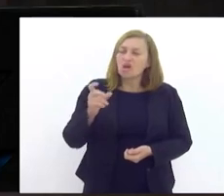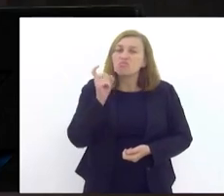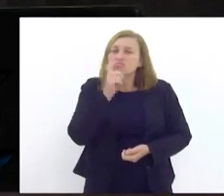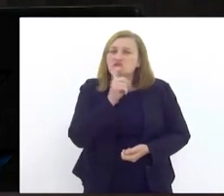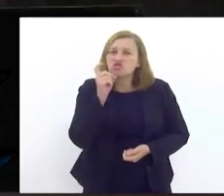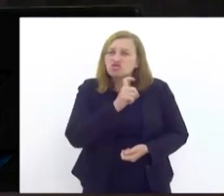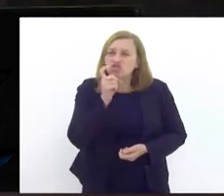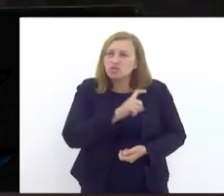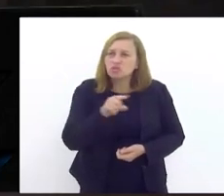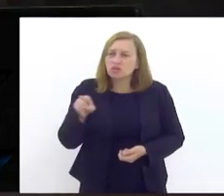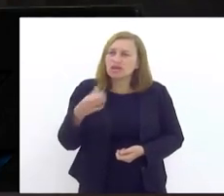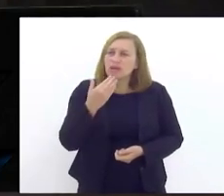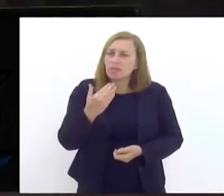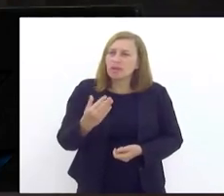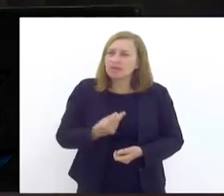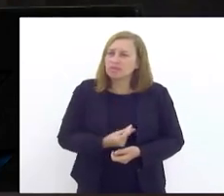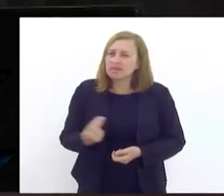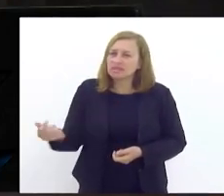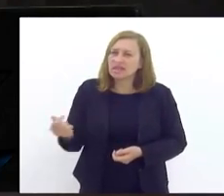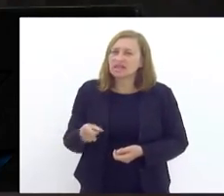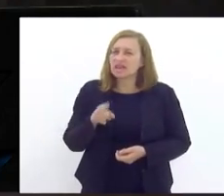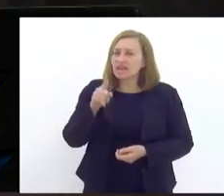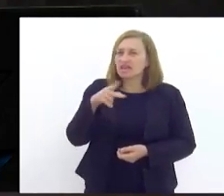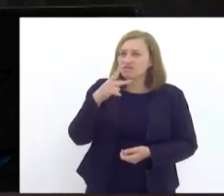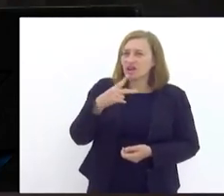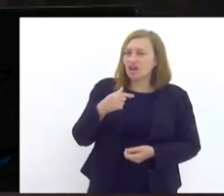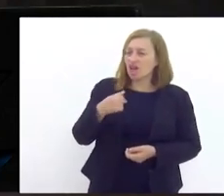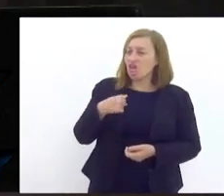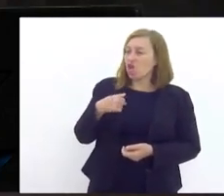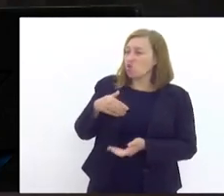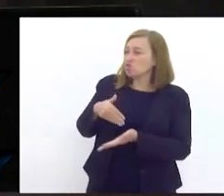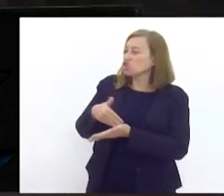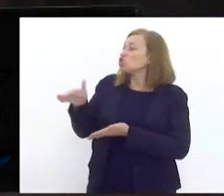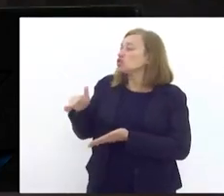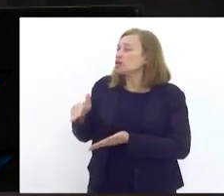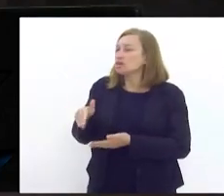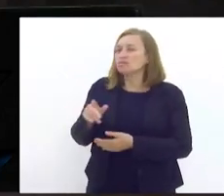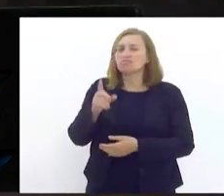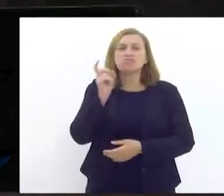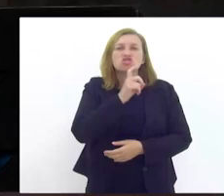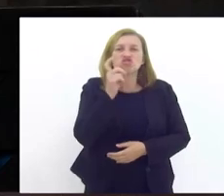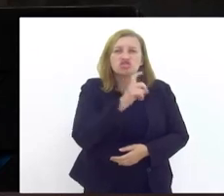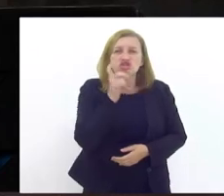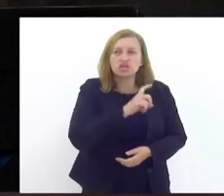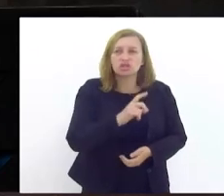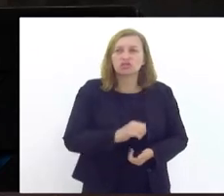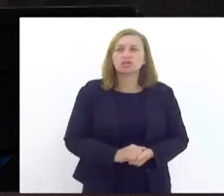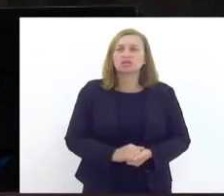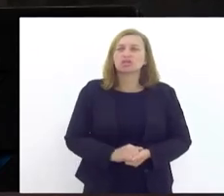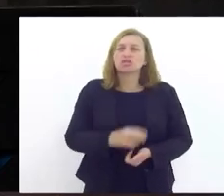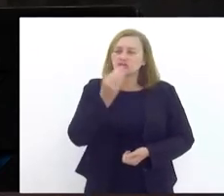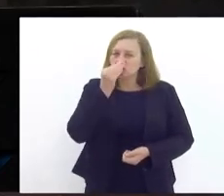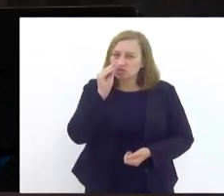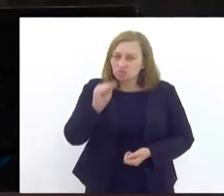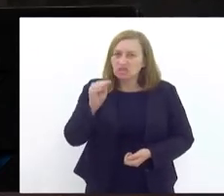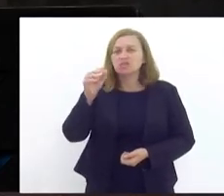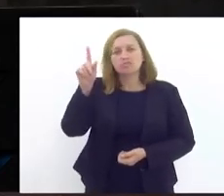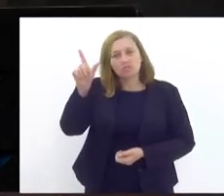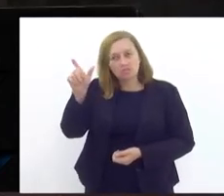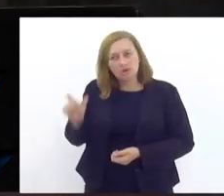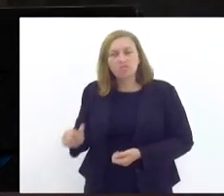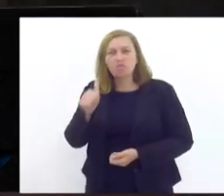quando ela pede para ir embora ele diz que ele que é exonerou mentira não diz respeito às mulheres